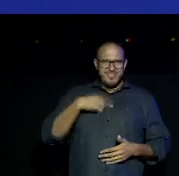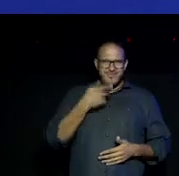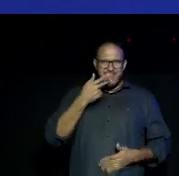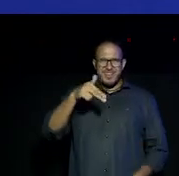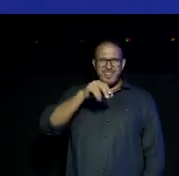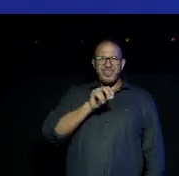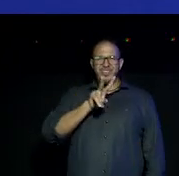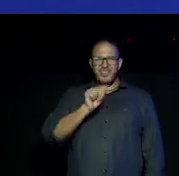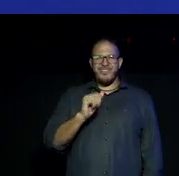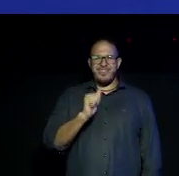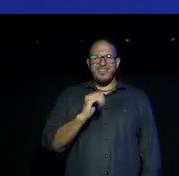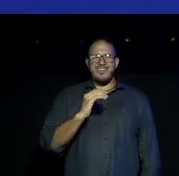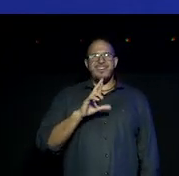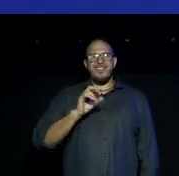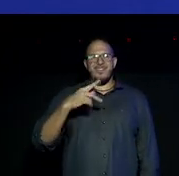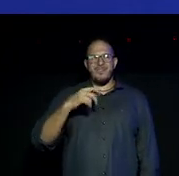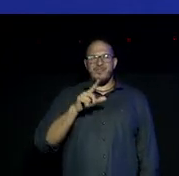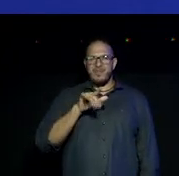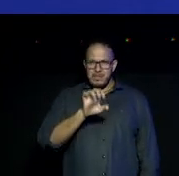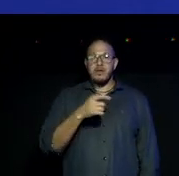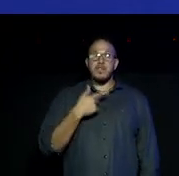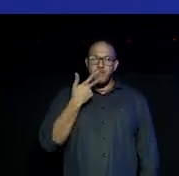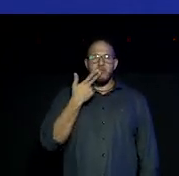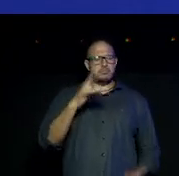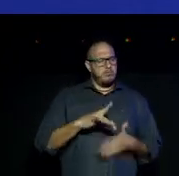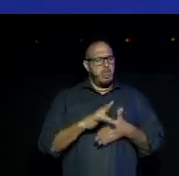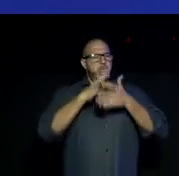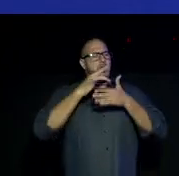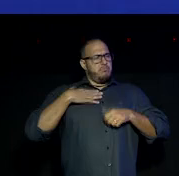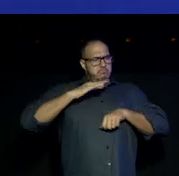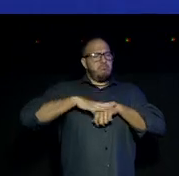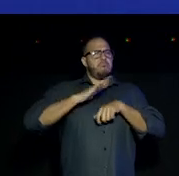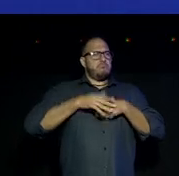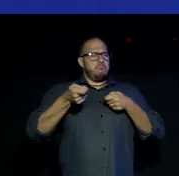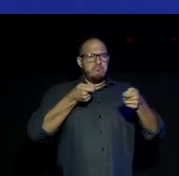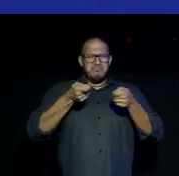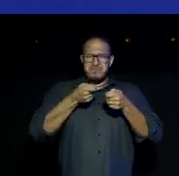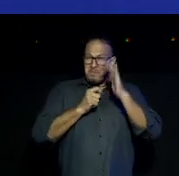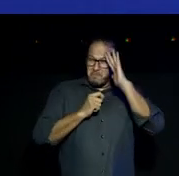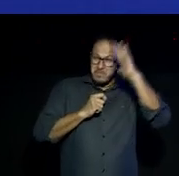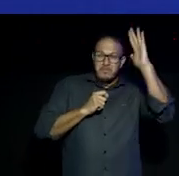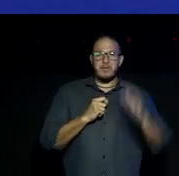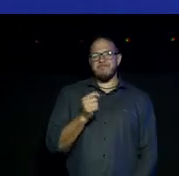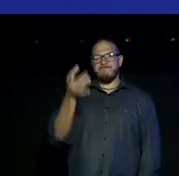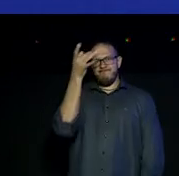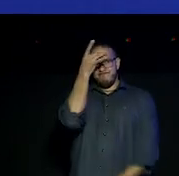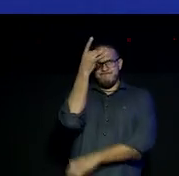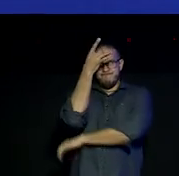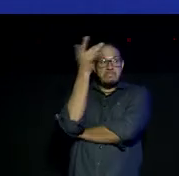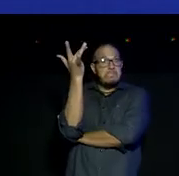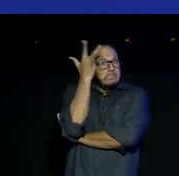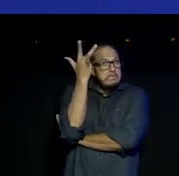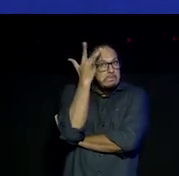estamos falando bastante sobre isso também, a questão da liderança. Você tem que ter autoridade intelectual, saber aquilo